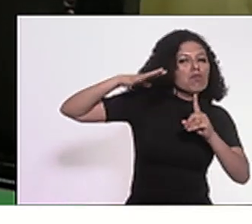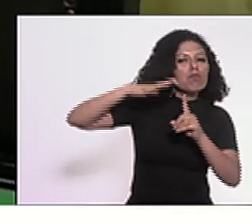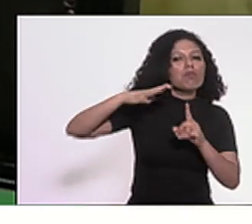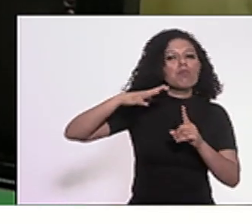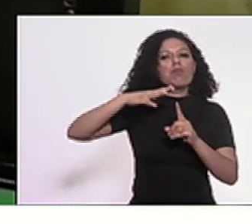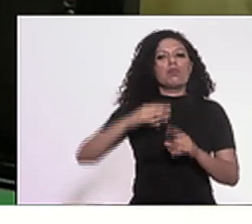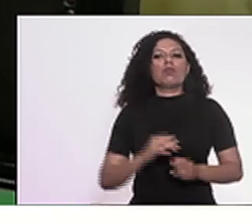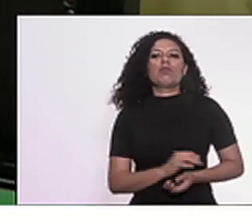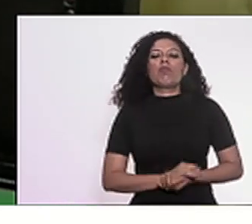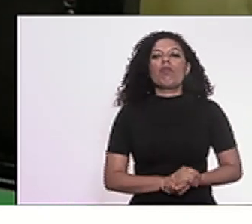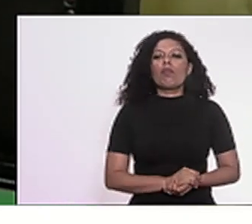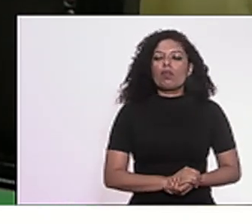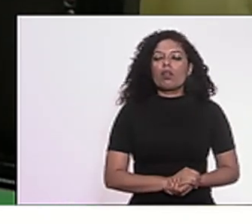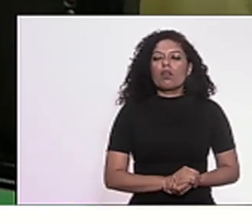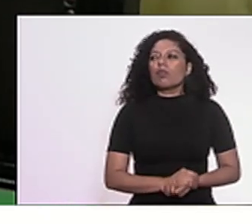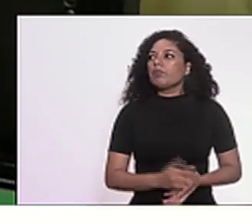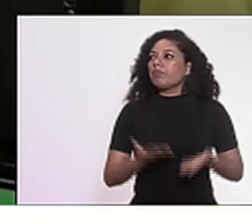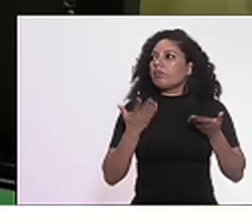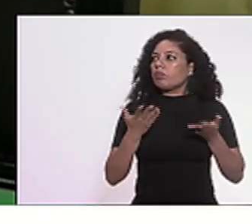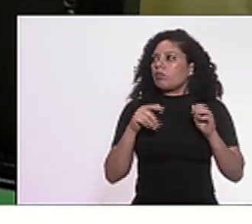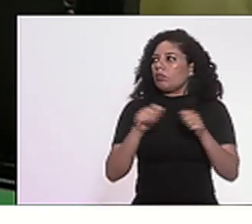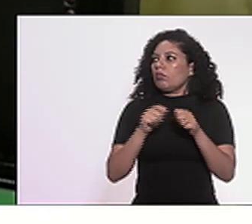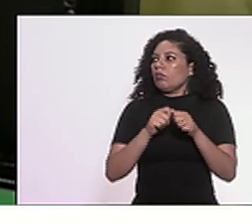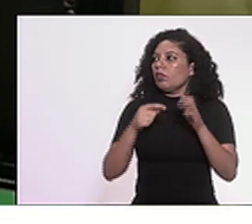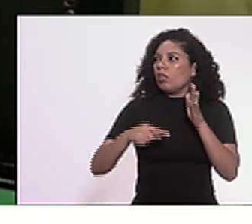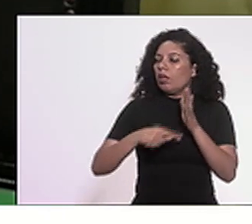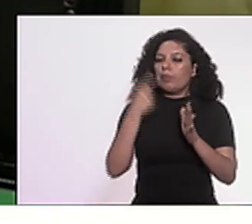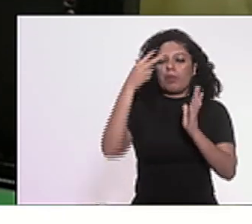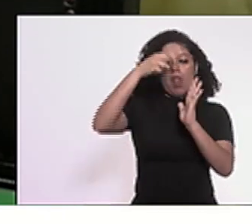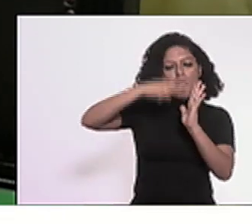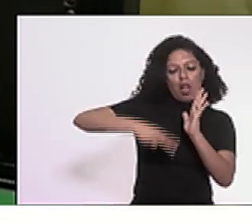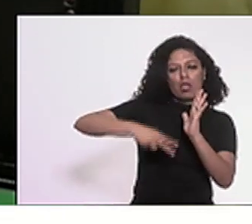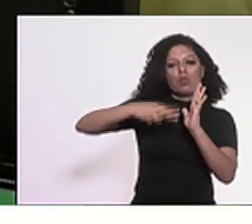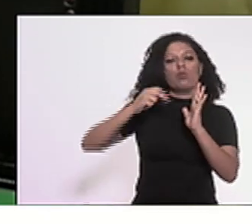quero fazer primeiro a leitura